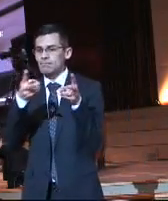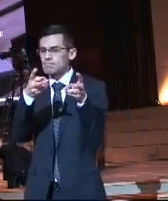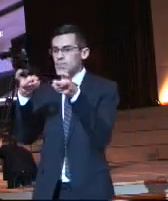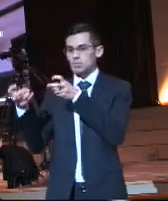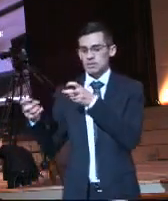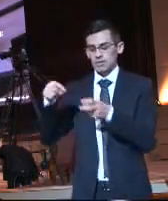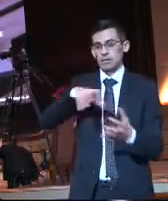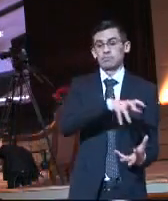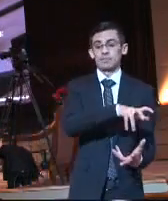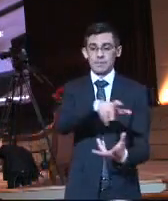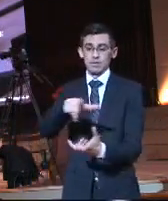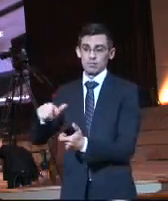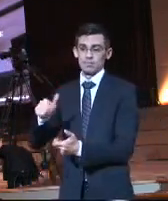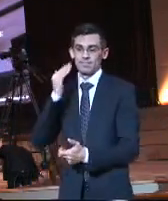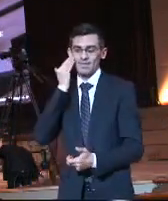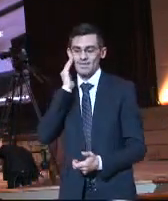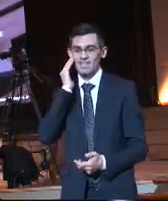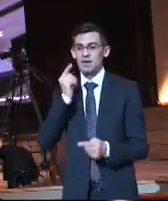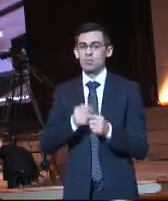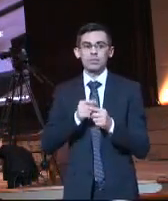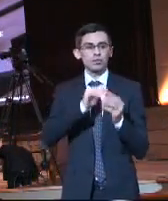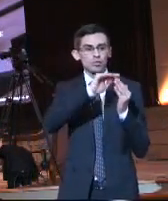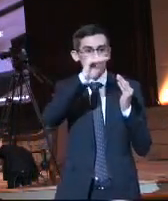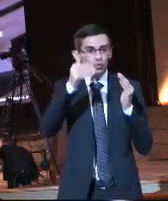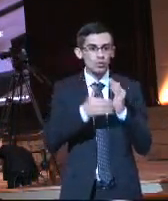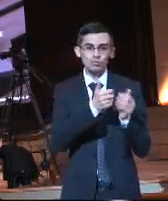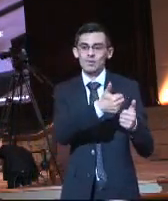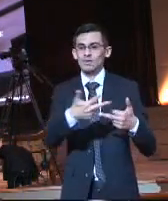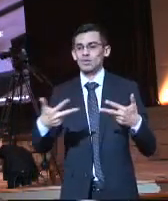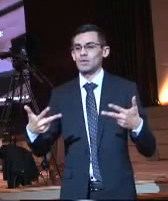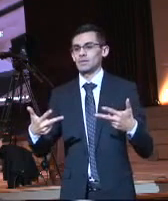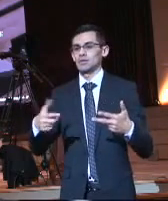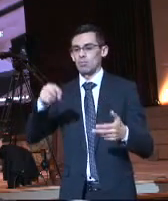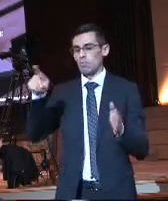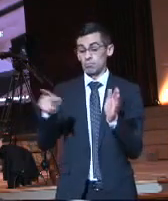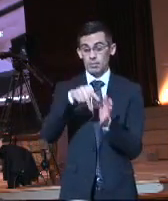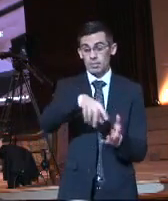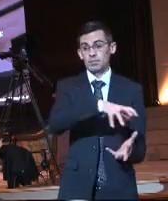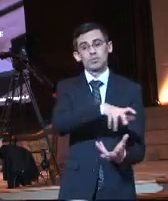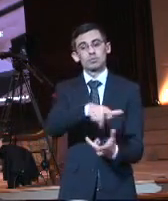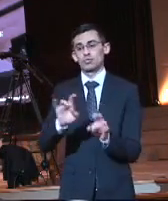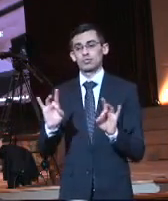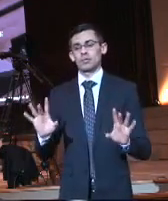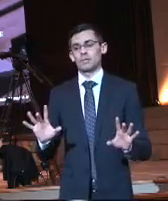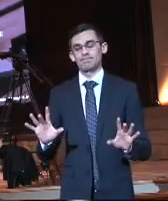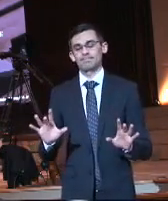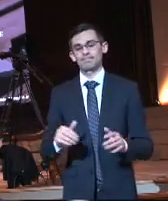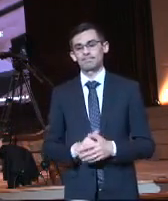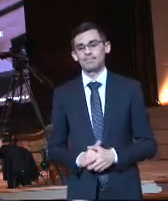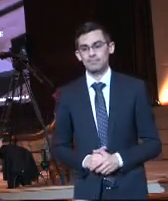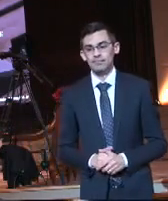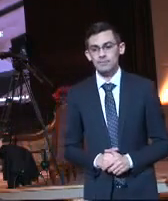dimensão terrena, como se tudo tivesse resumido aqui.